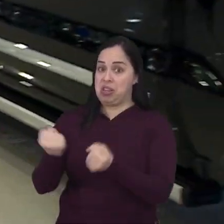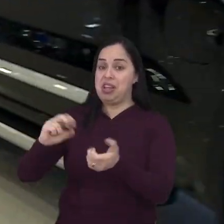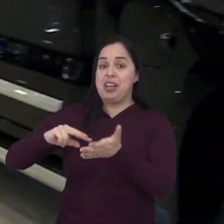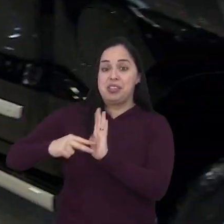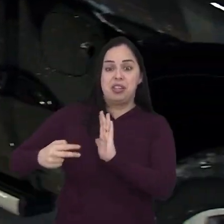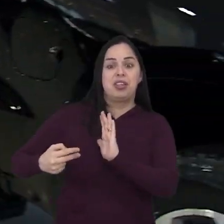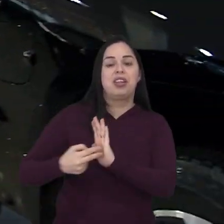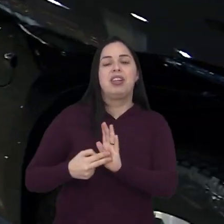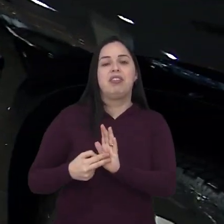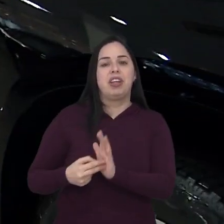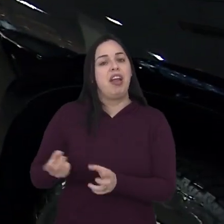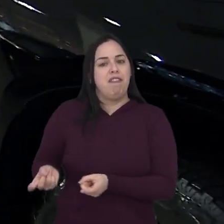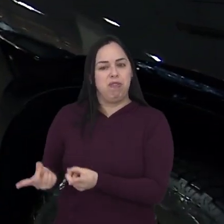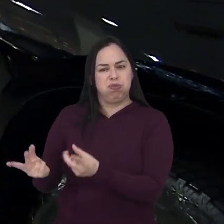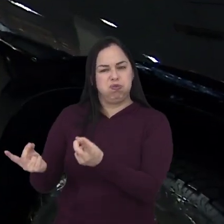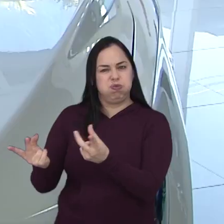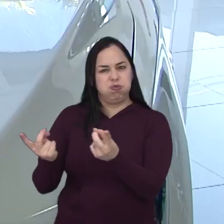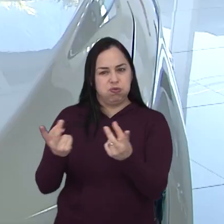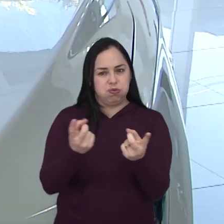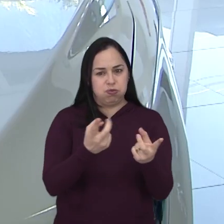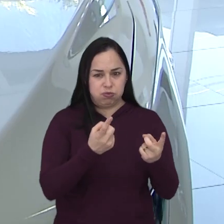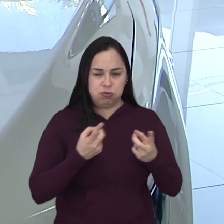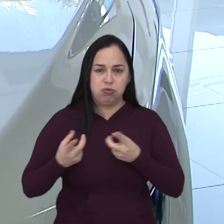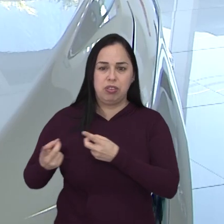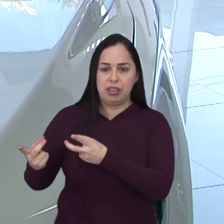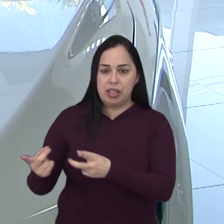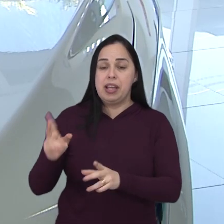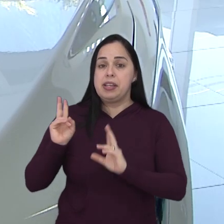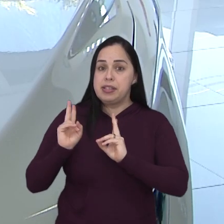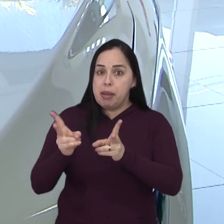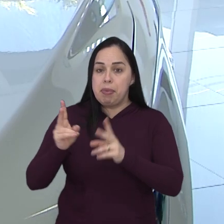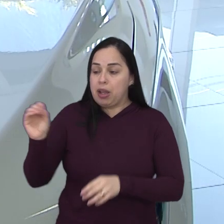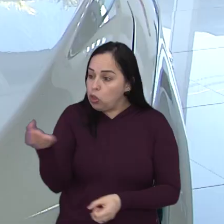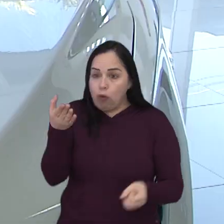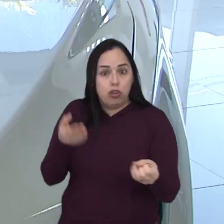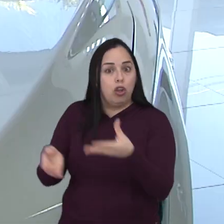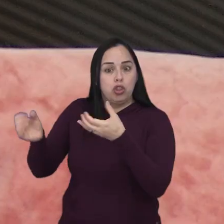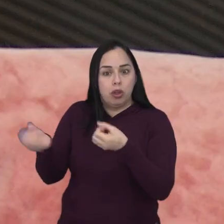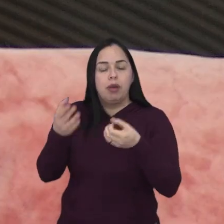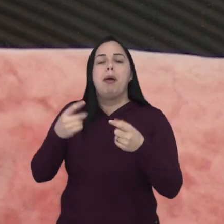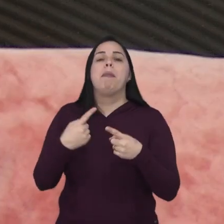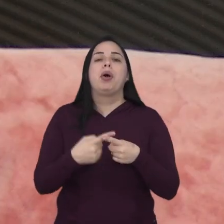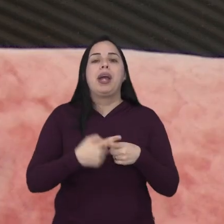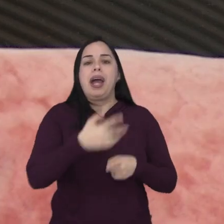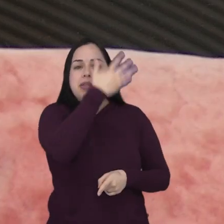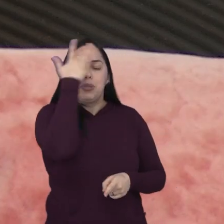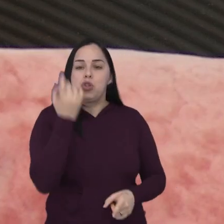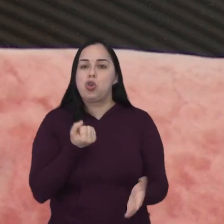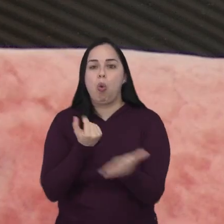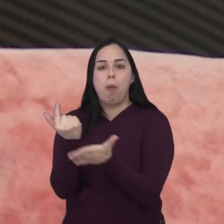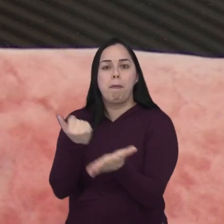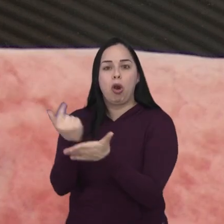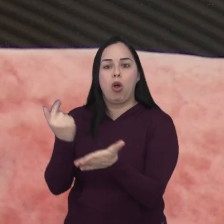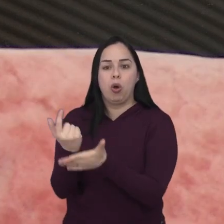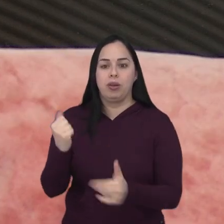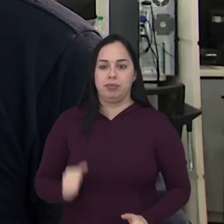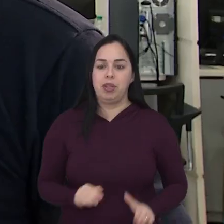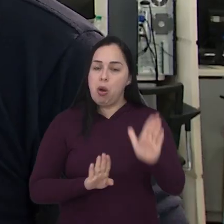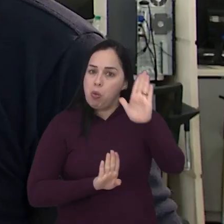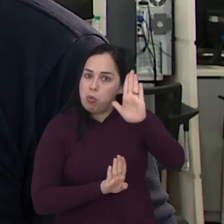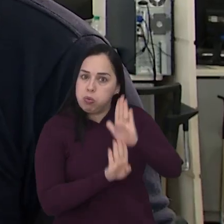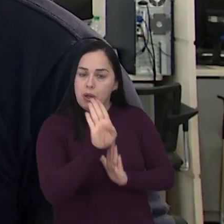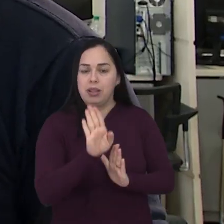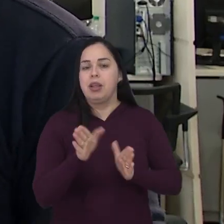cheio é sinal de mercado aquecido. O pátio é abastecido frequentemente, porque a procura por carros novos aumentou.